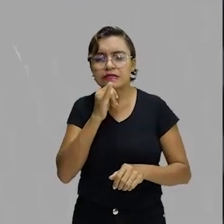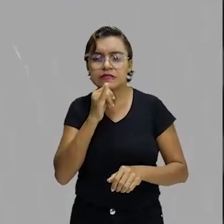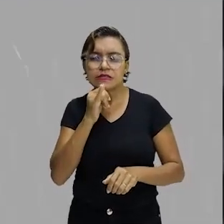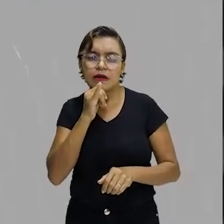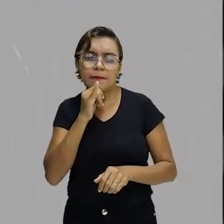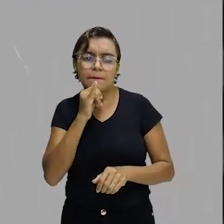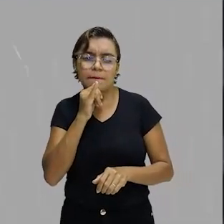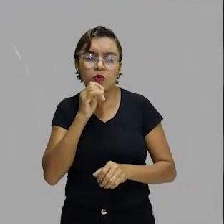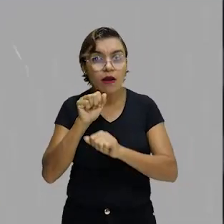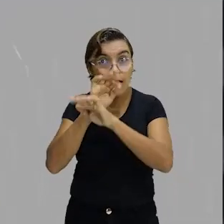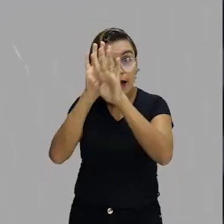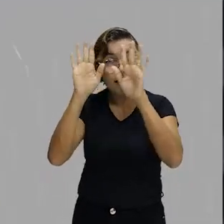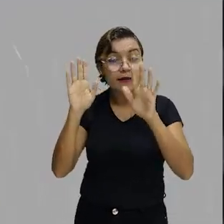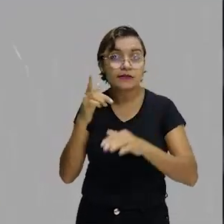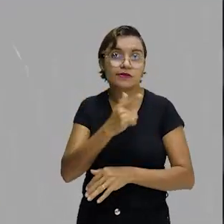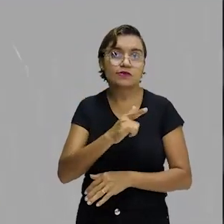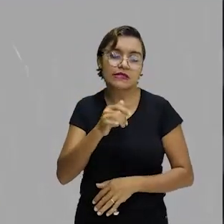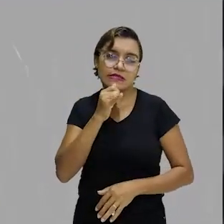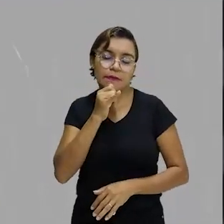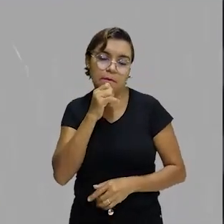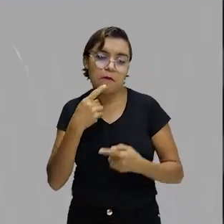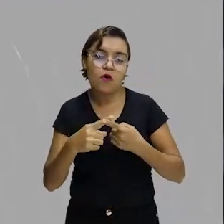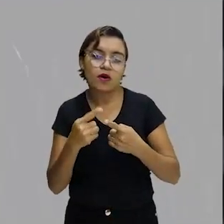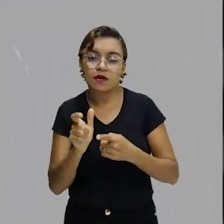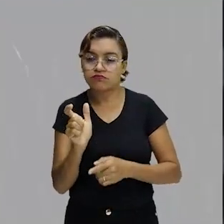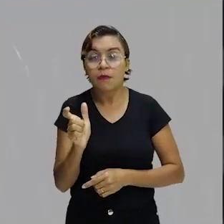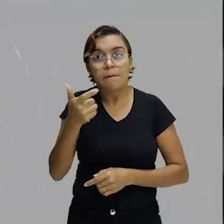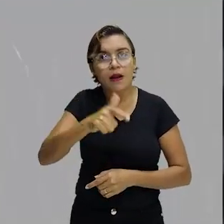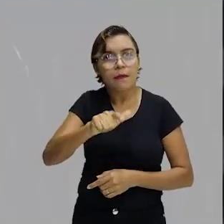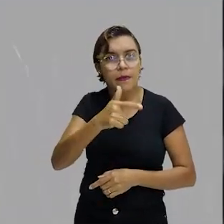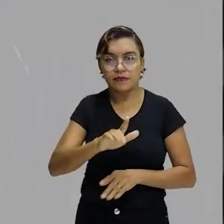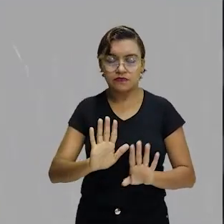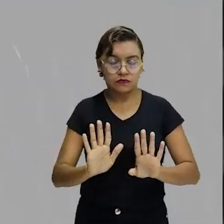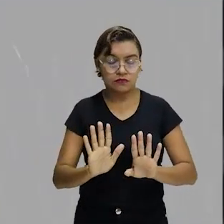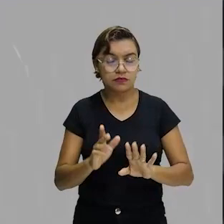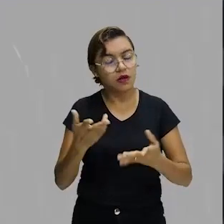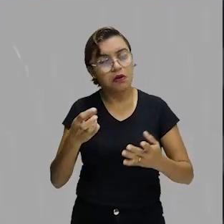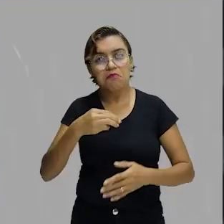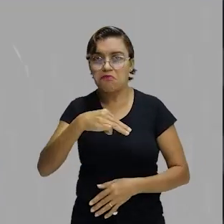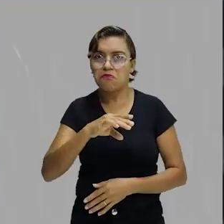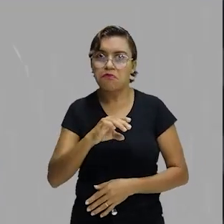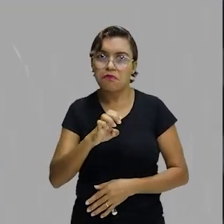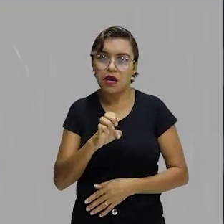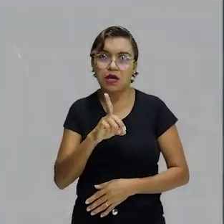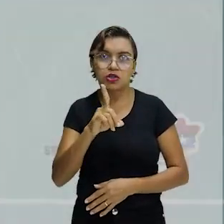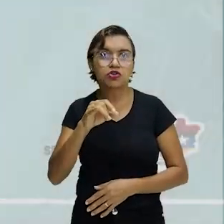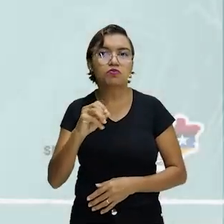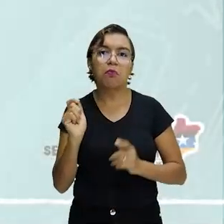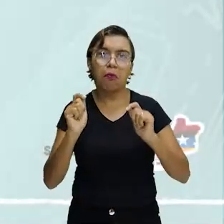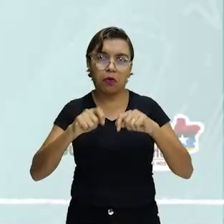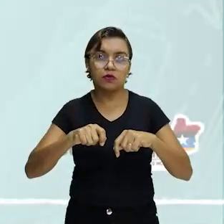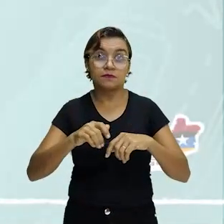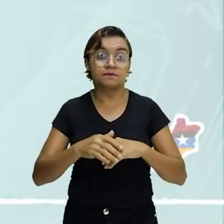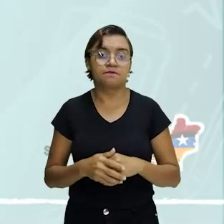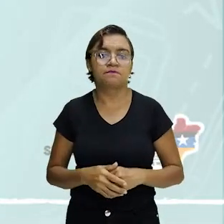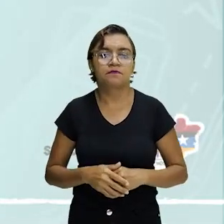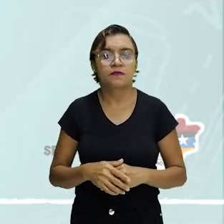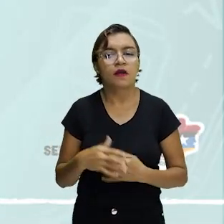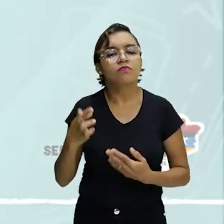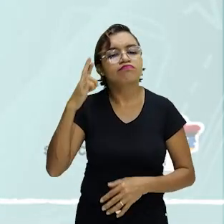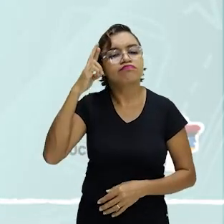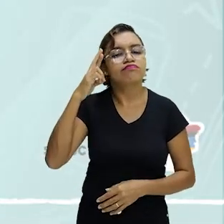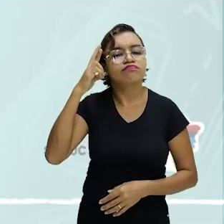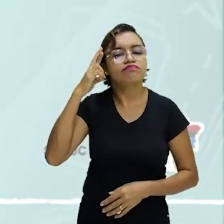até dizer, como uma não se repete, pode ser que seja o termo médio, então. Tá? Se as premissas